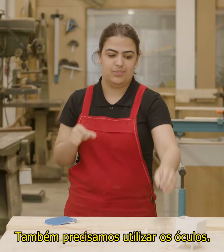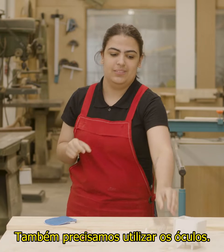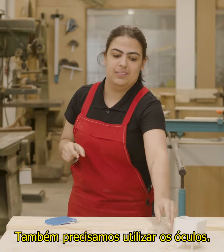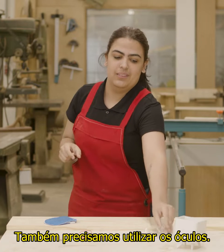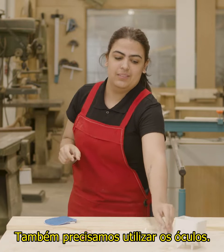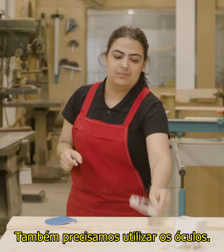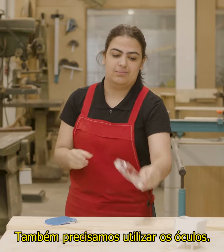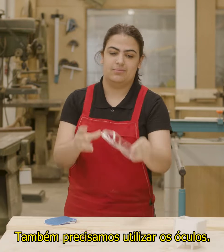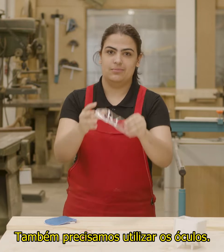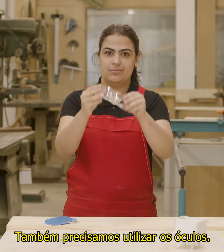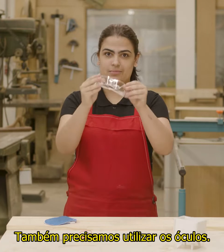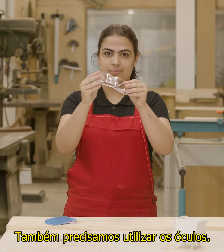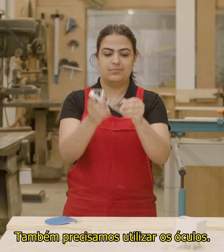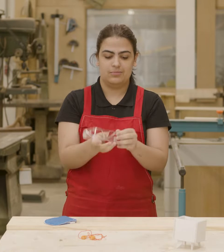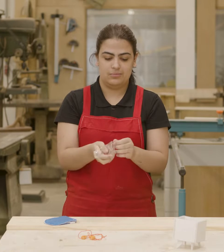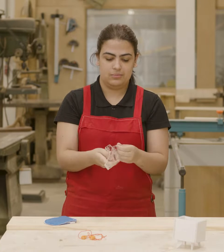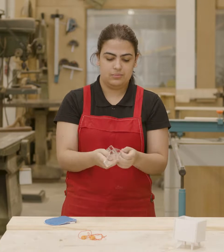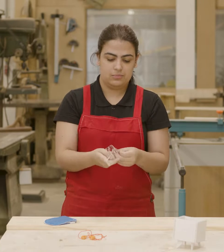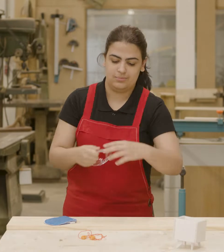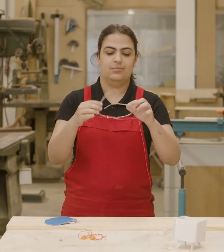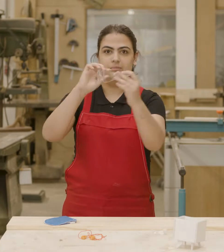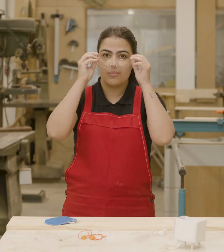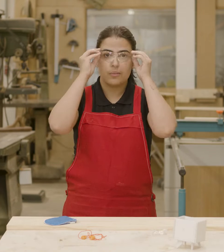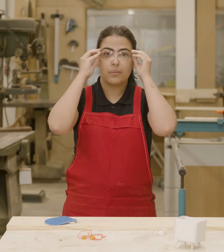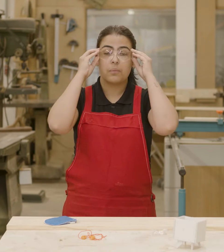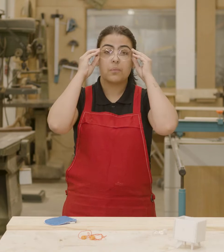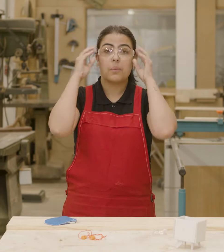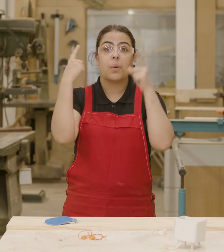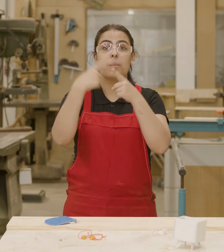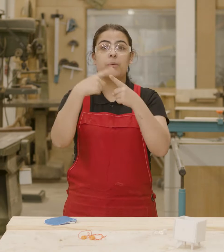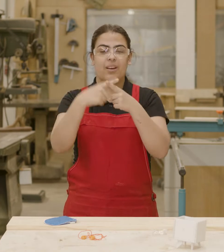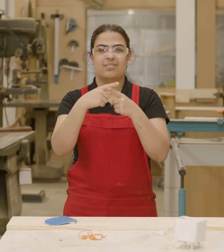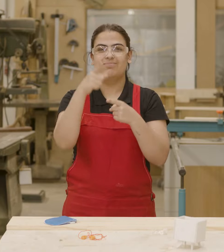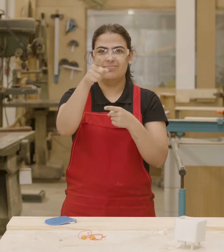Também precisamos utilizar o óculos.